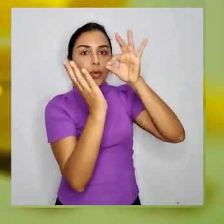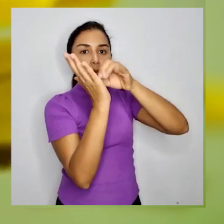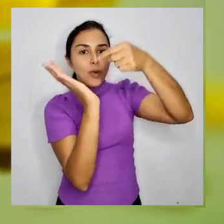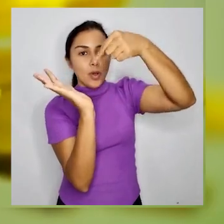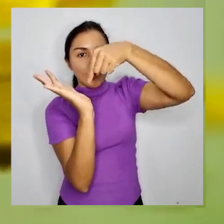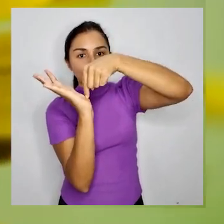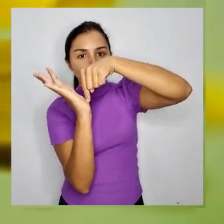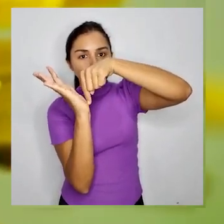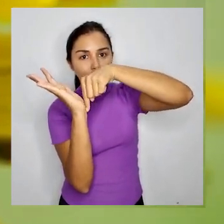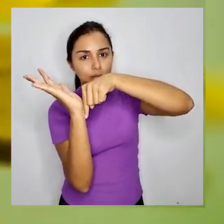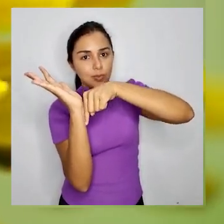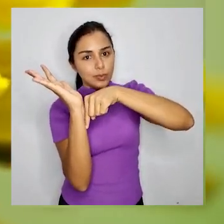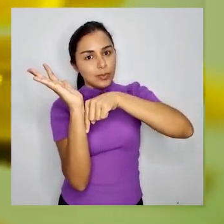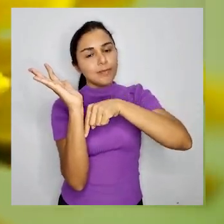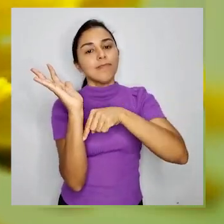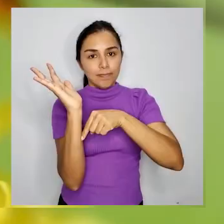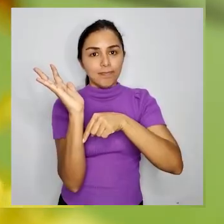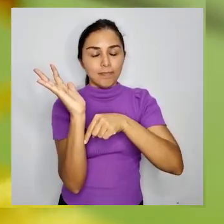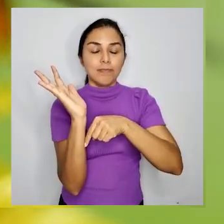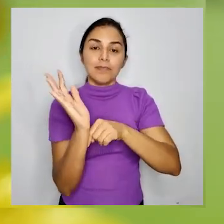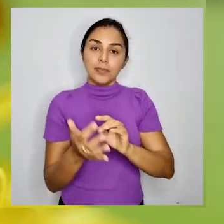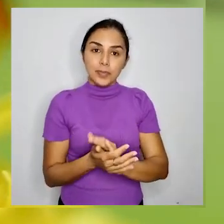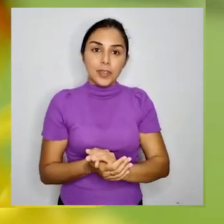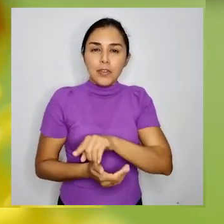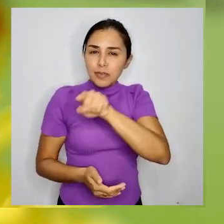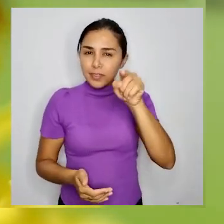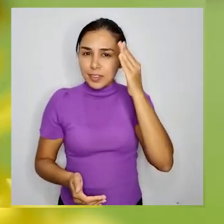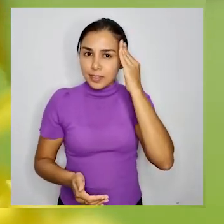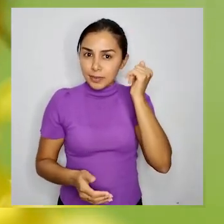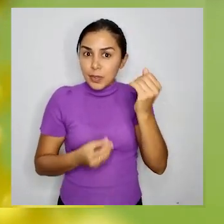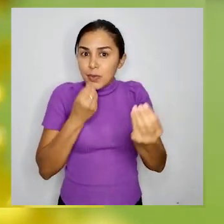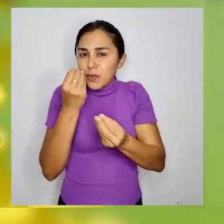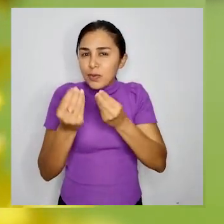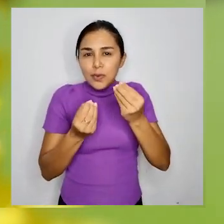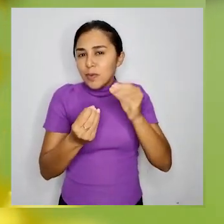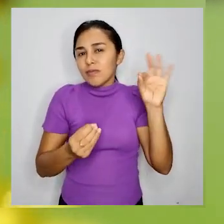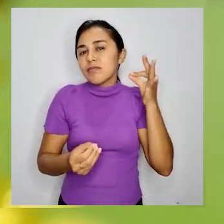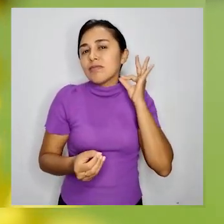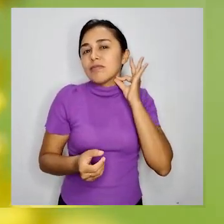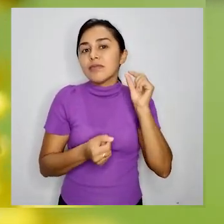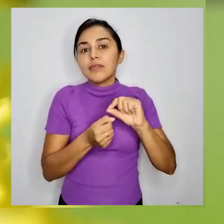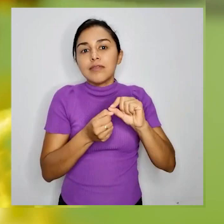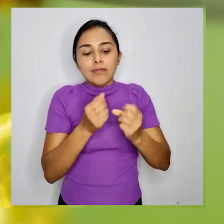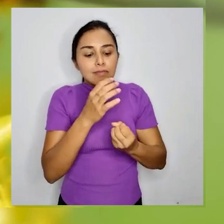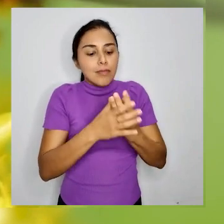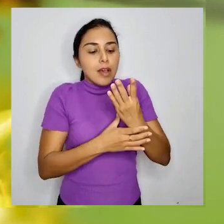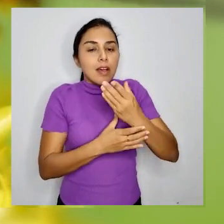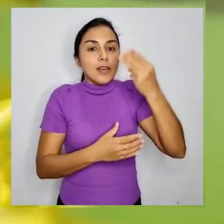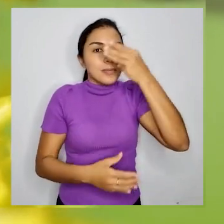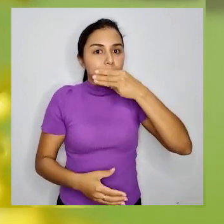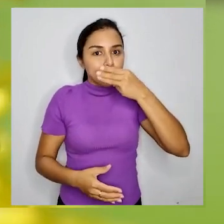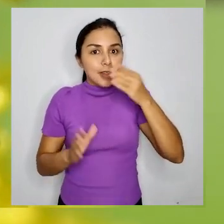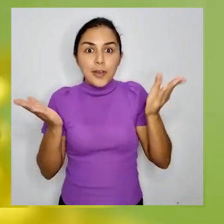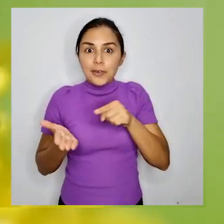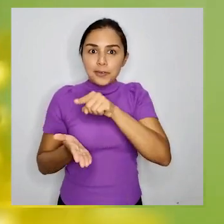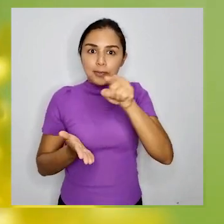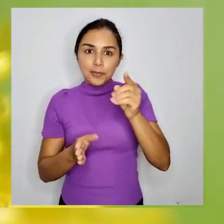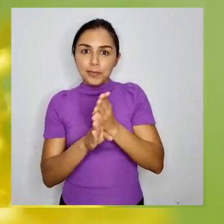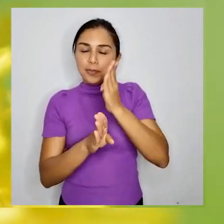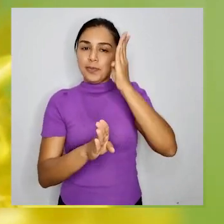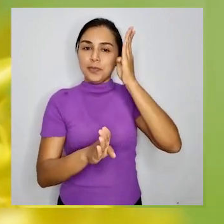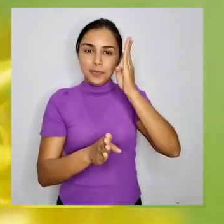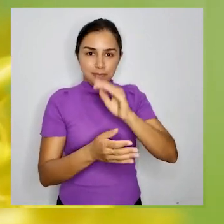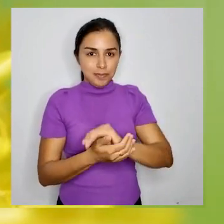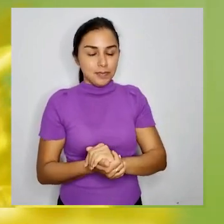são essenciais para a polinização. Falando nelas, você sabe como as abelhas fazem mel? Descubra tudo sobre